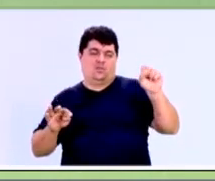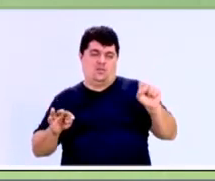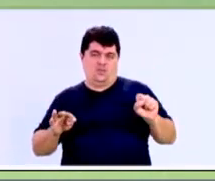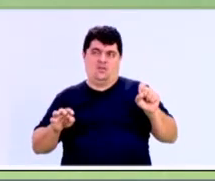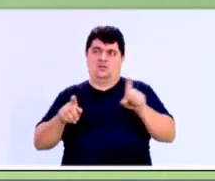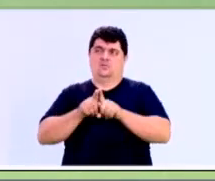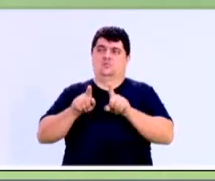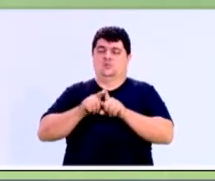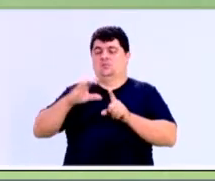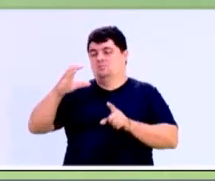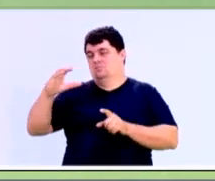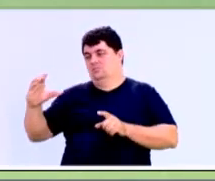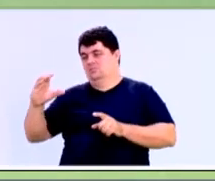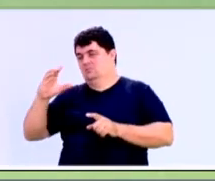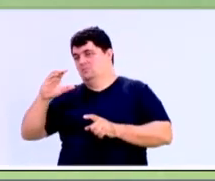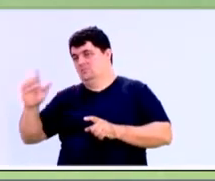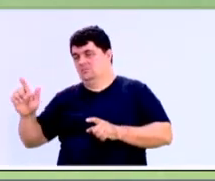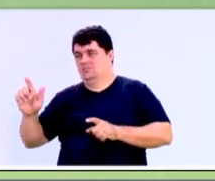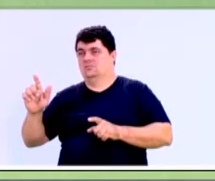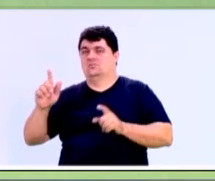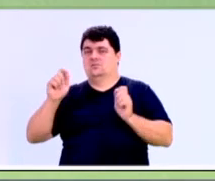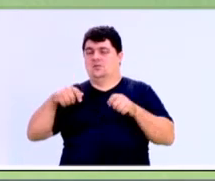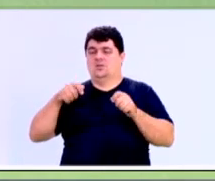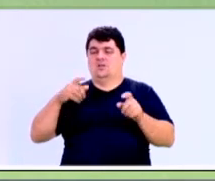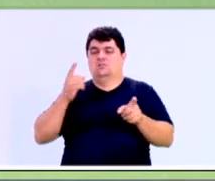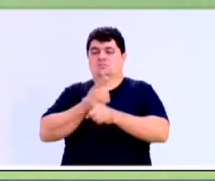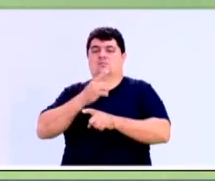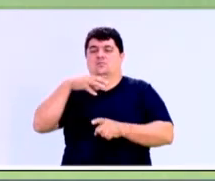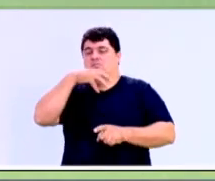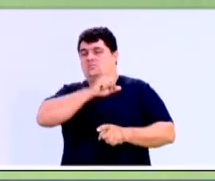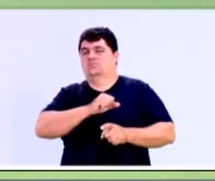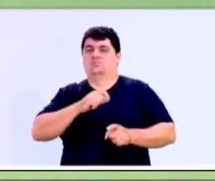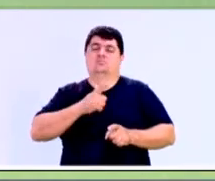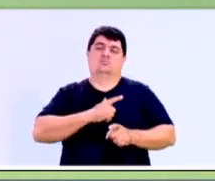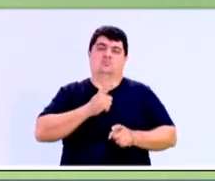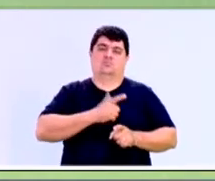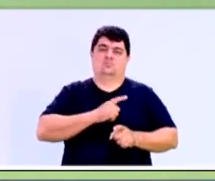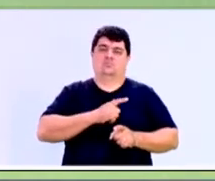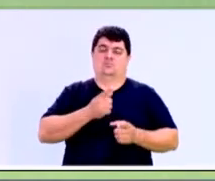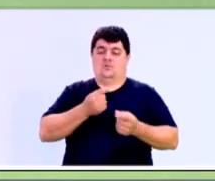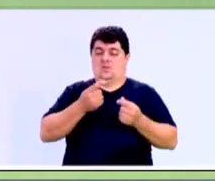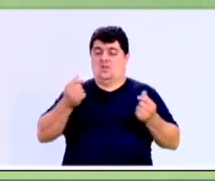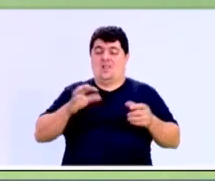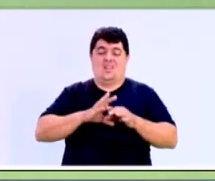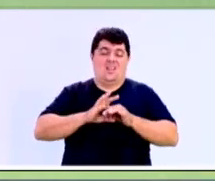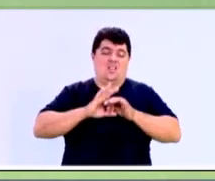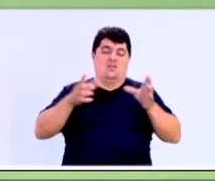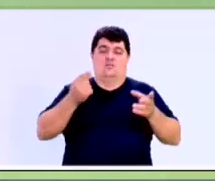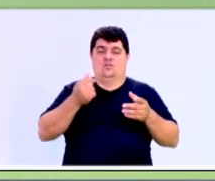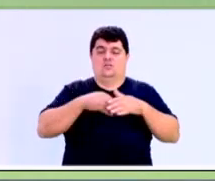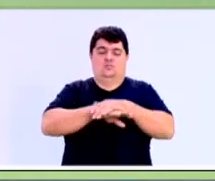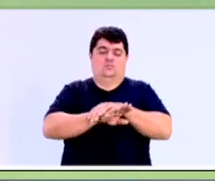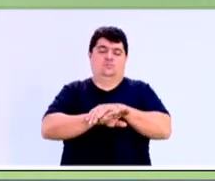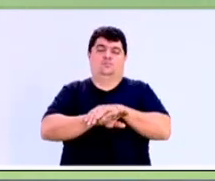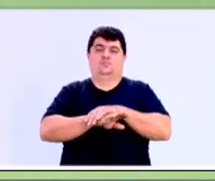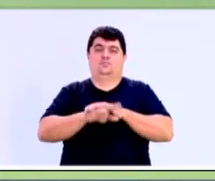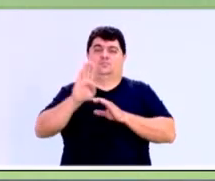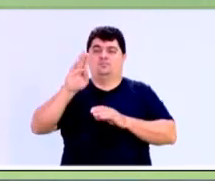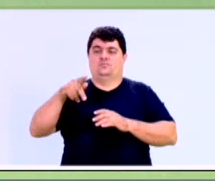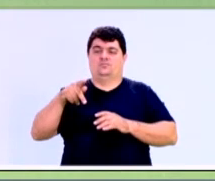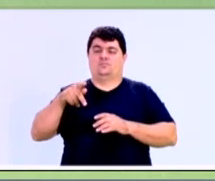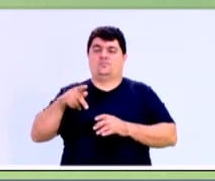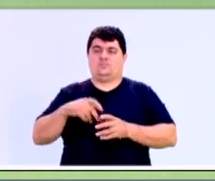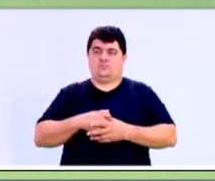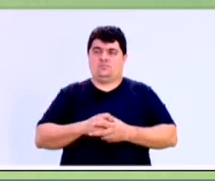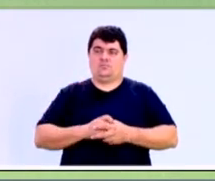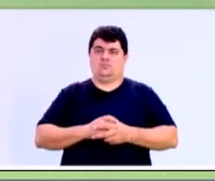tenho um capital de giro de 8.400, dá o quanto que eu tenho livre, de verdade, financeiramente livre, lá no meu balanço